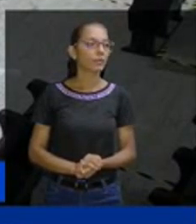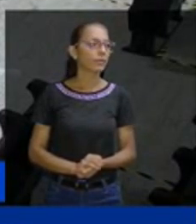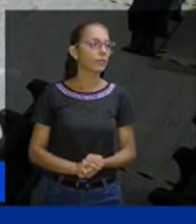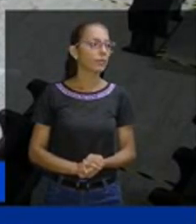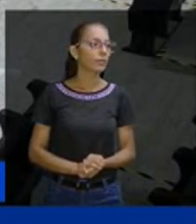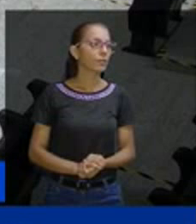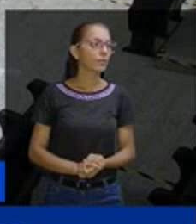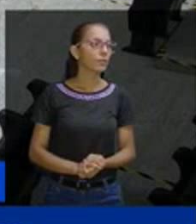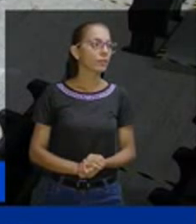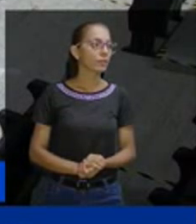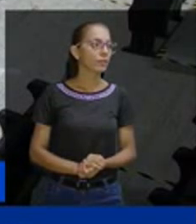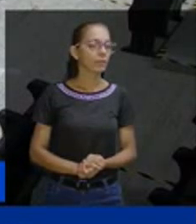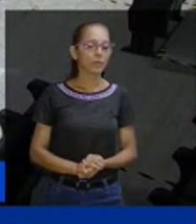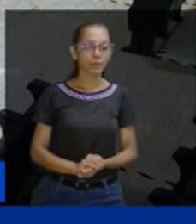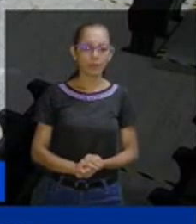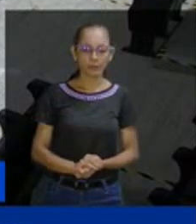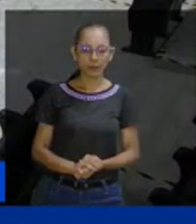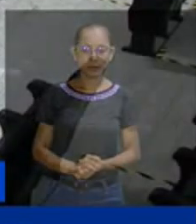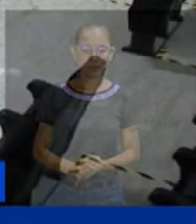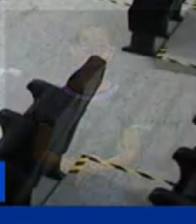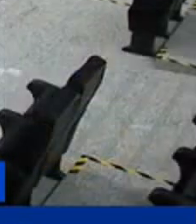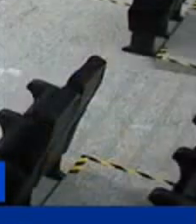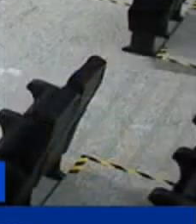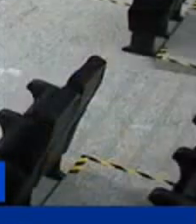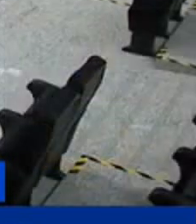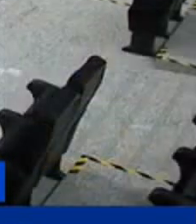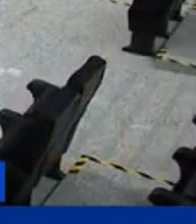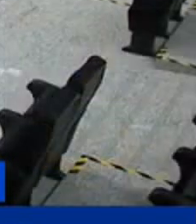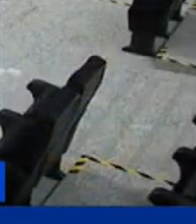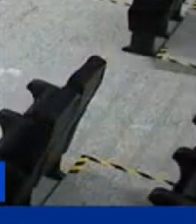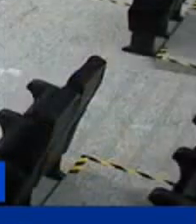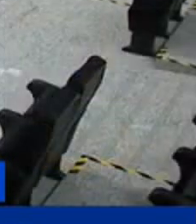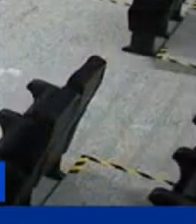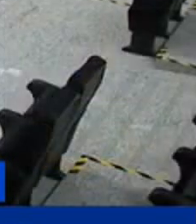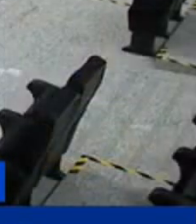Tem que vir para julgar. Não tem problema.